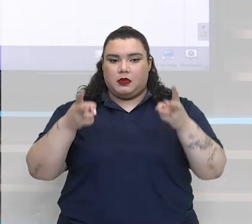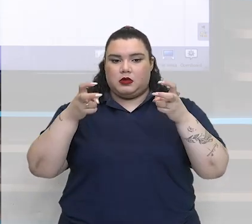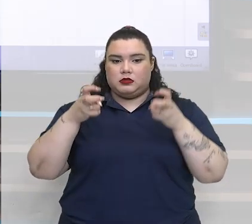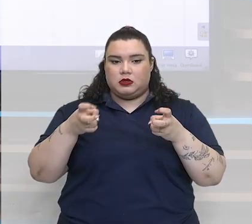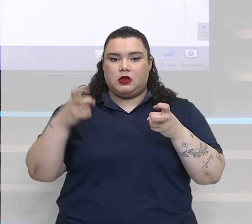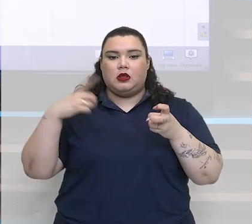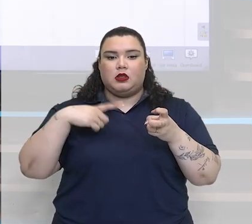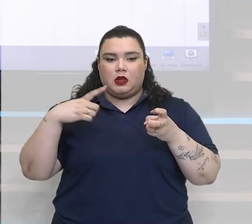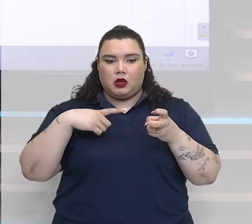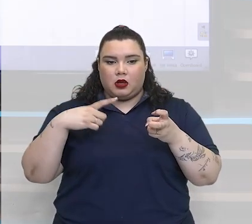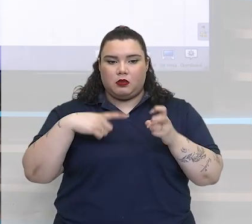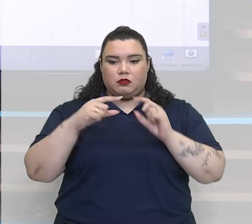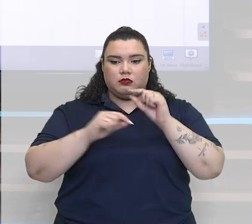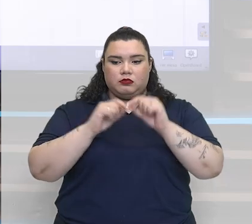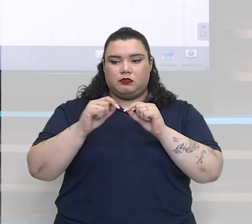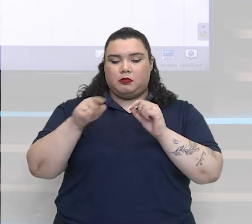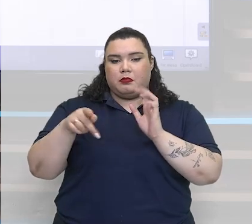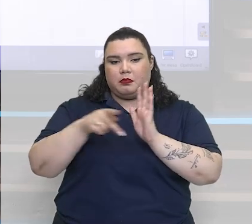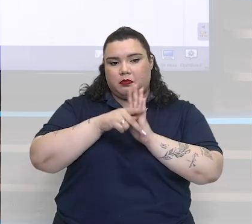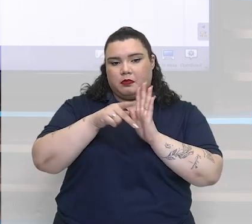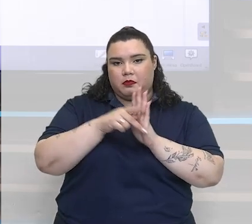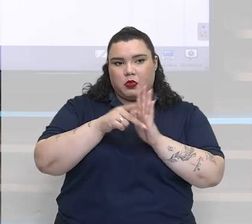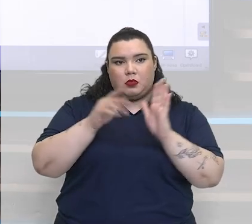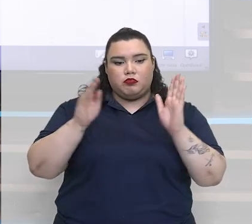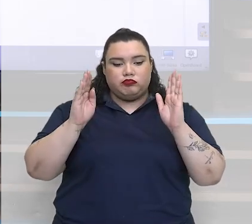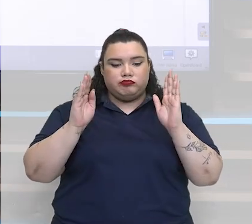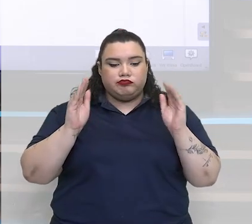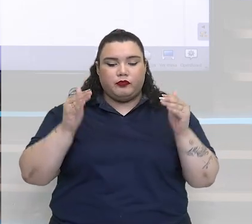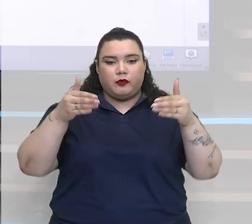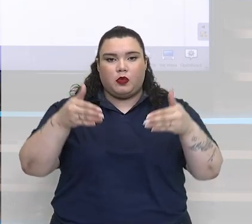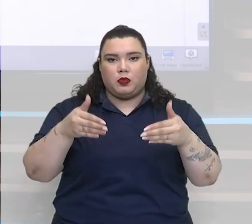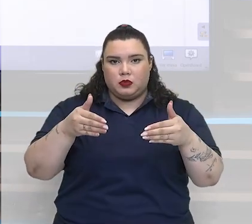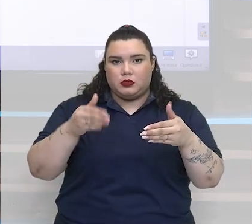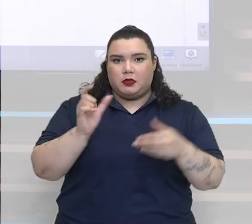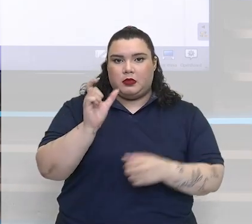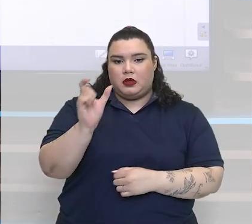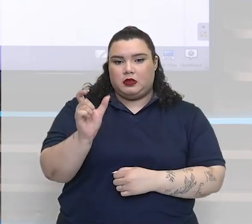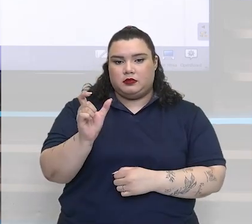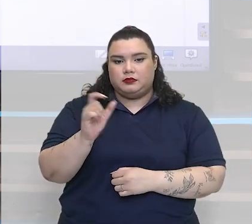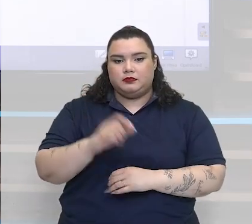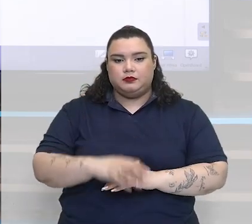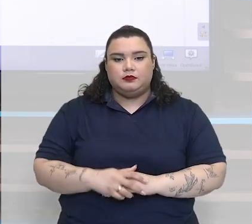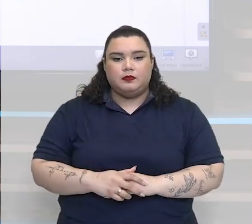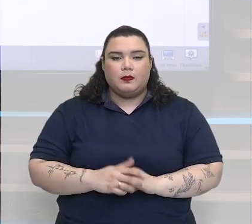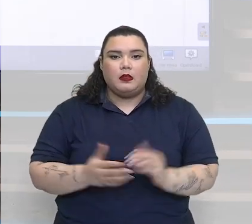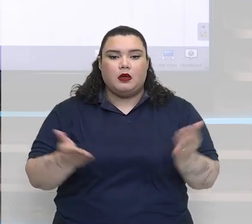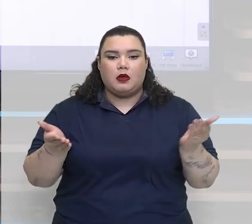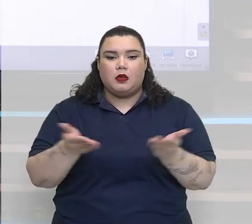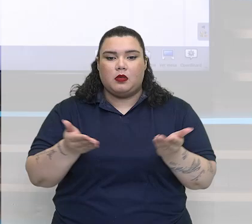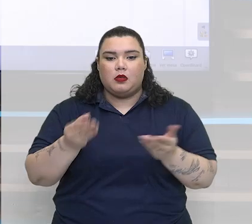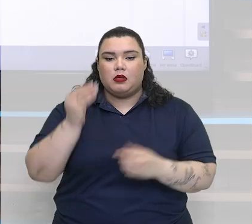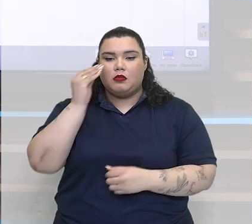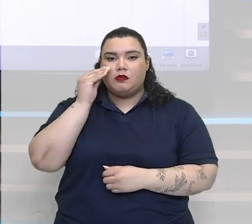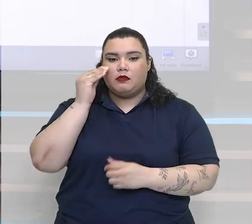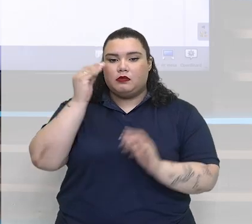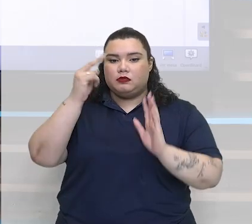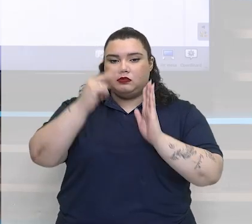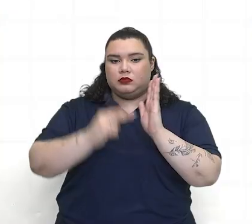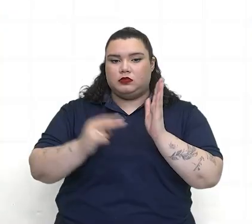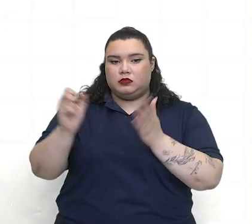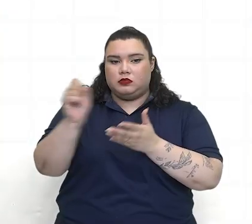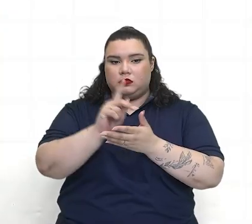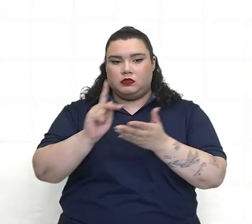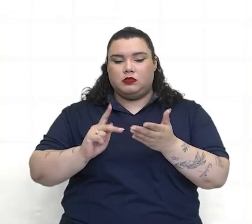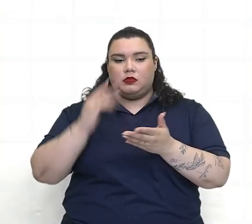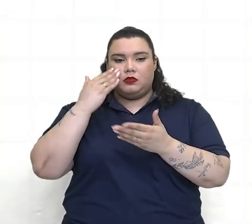que ela é pronunciada com determinada ênfase, com uma determinada ênfase. Vamos olhar aqui, então, neste poema